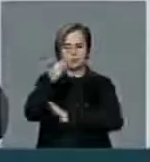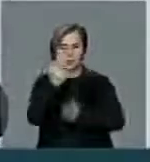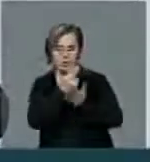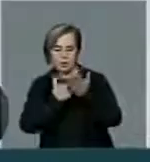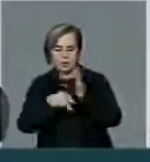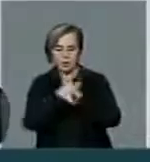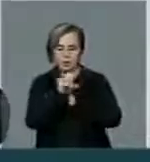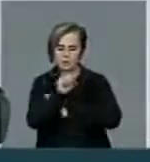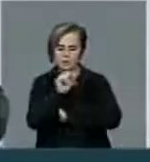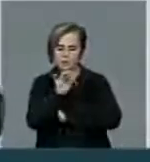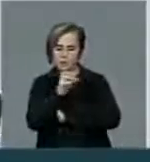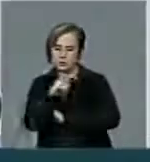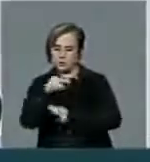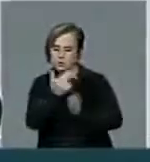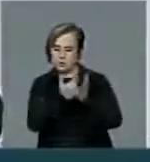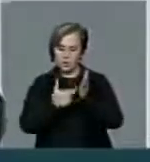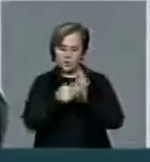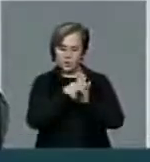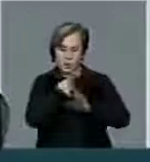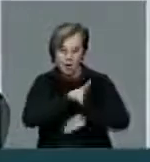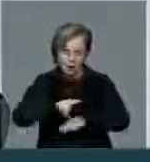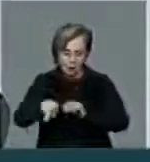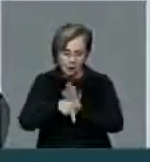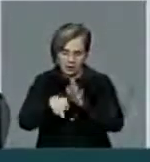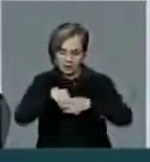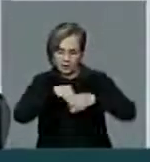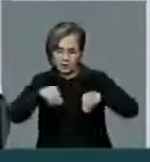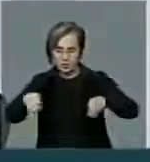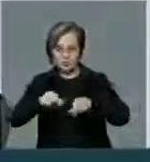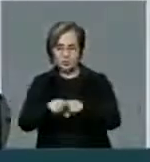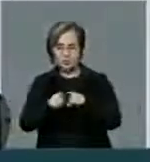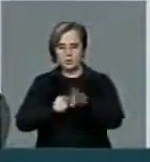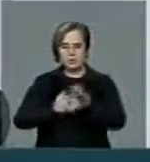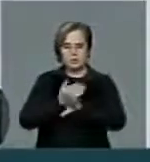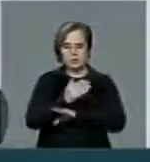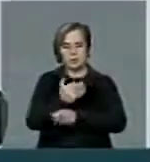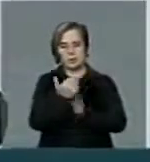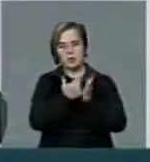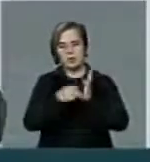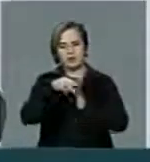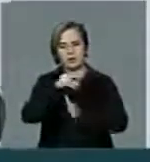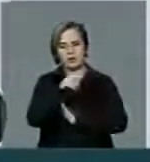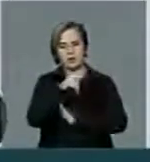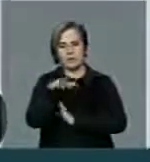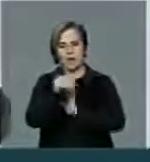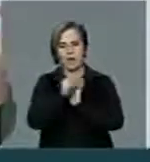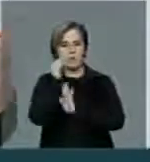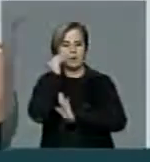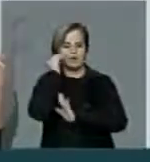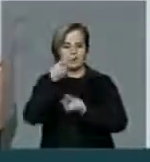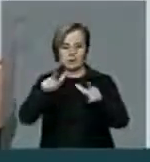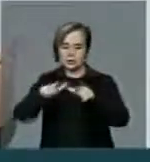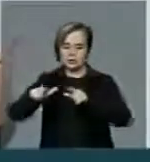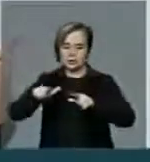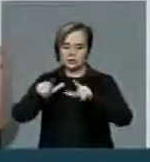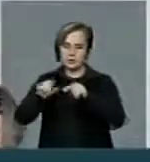geográficos, mapas de cobertura de uso do solo, validação e aprovação das bases de mapas, testes em campo. Eu não valido, eu não estresso só o sistema. Eu